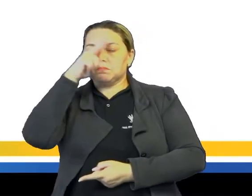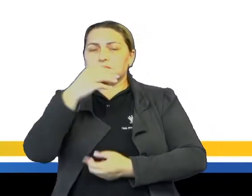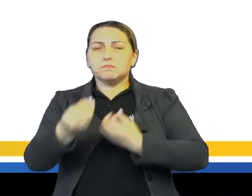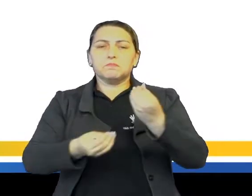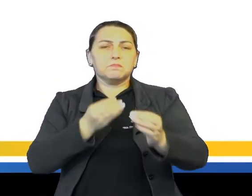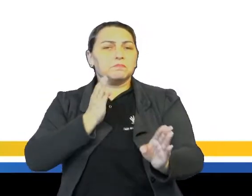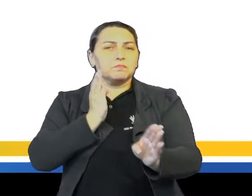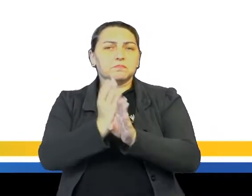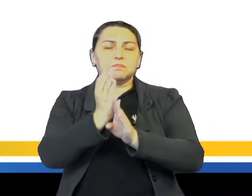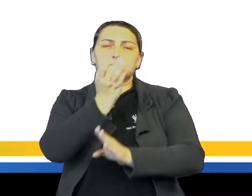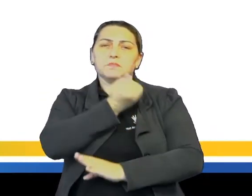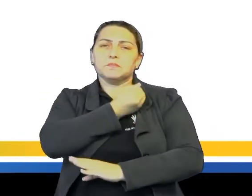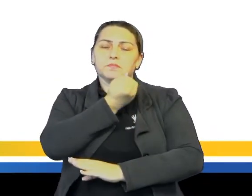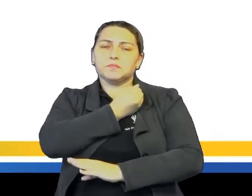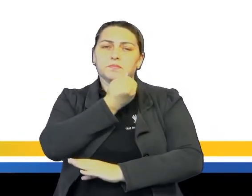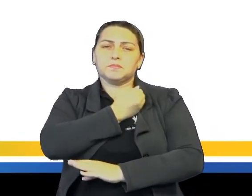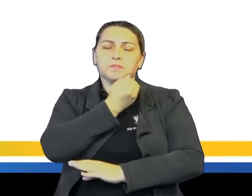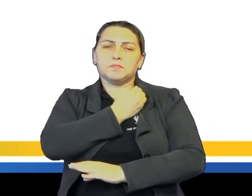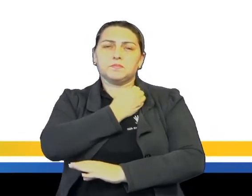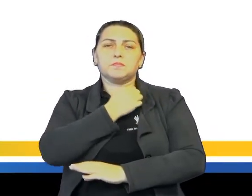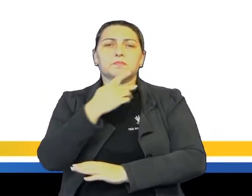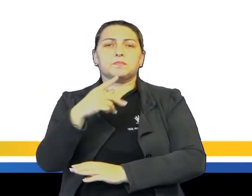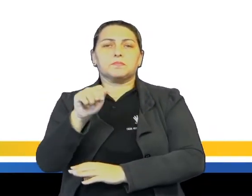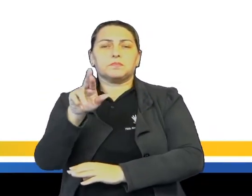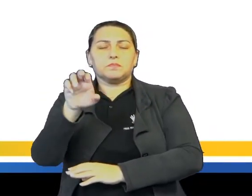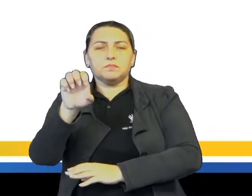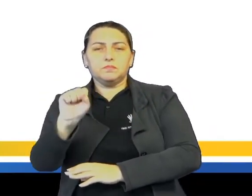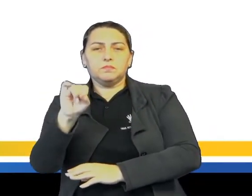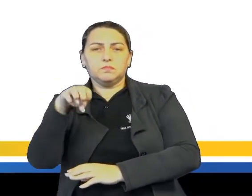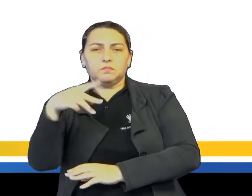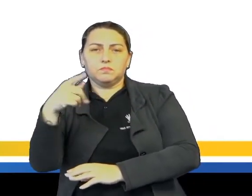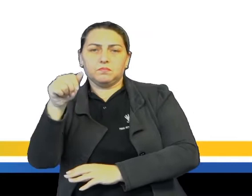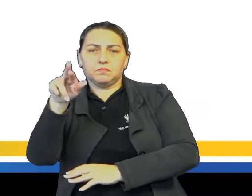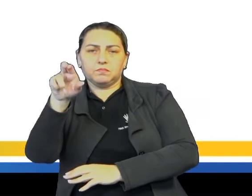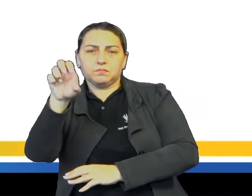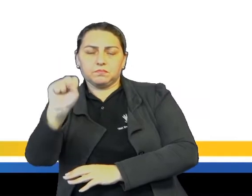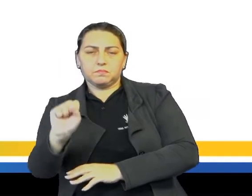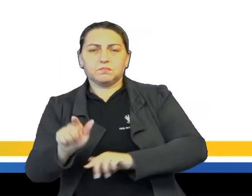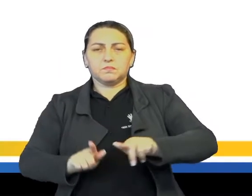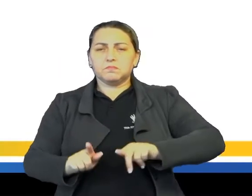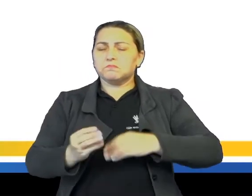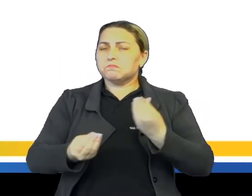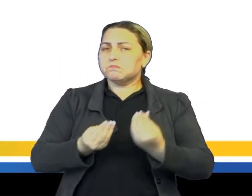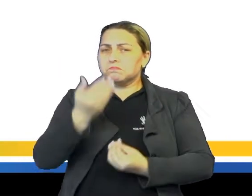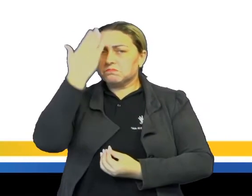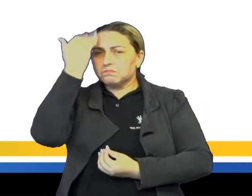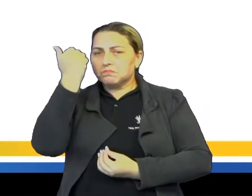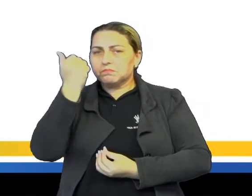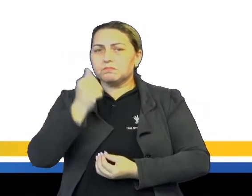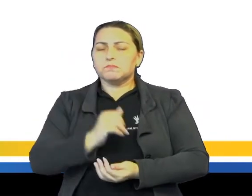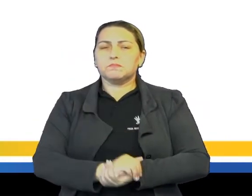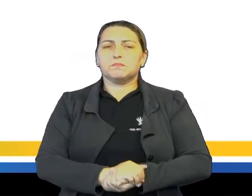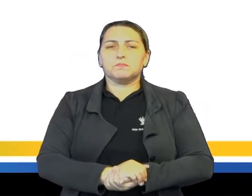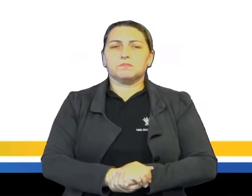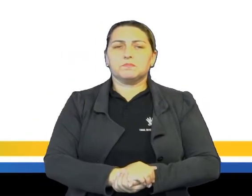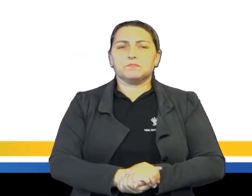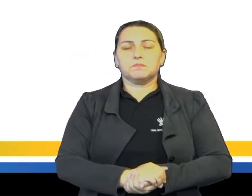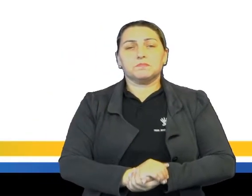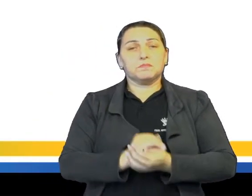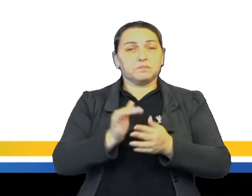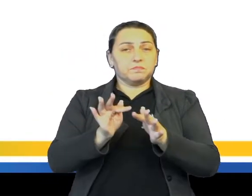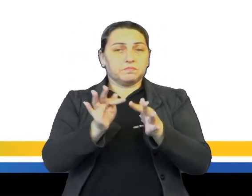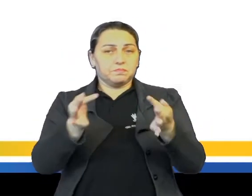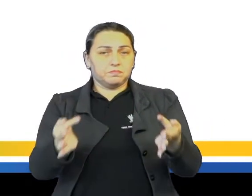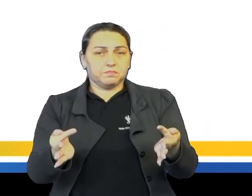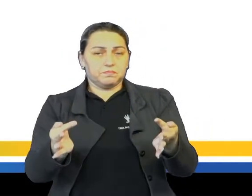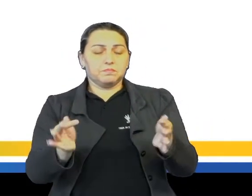que eu identifico esses números que são pares, ímpares e primos. Como que eu faço? Gente, é muito